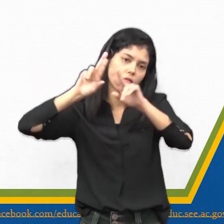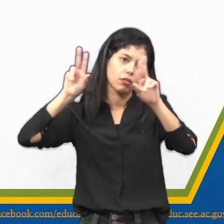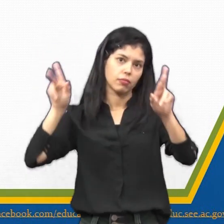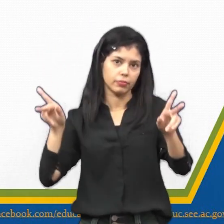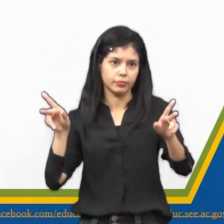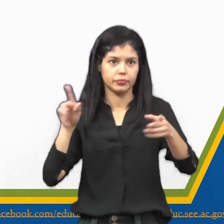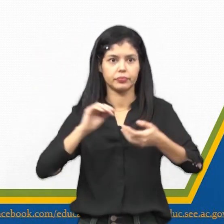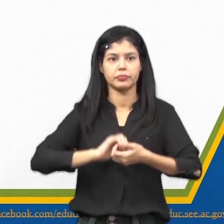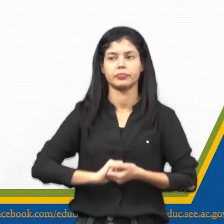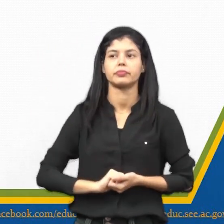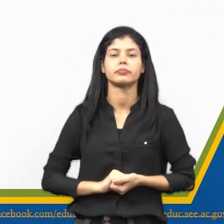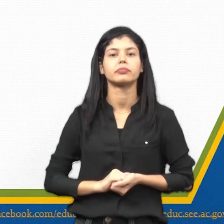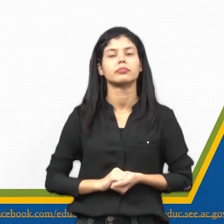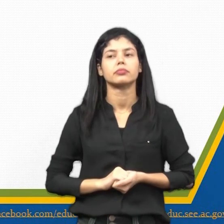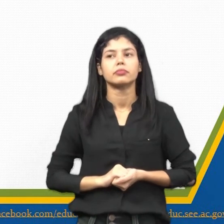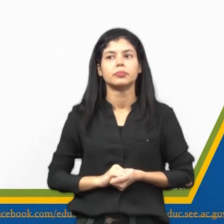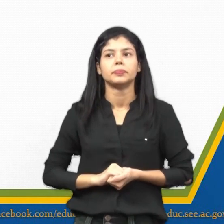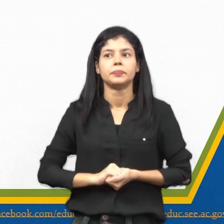unidades.